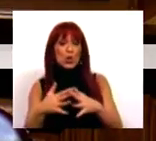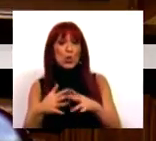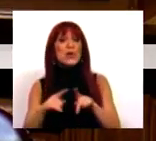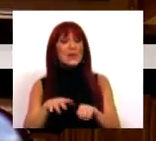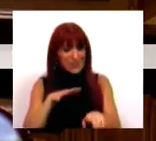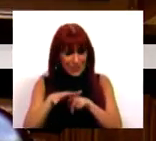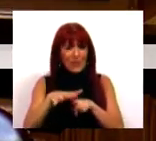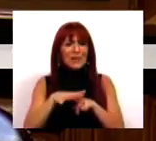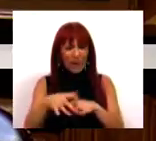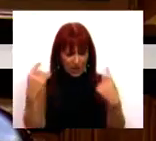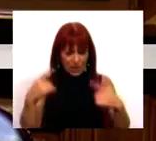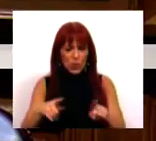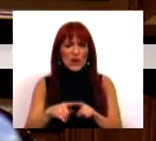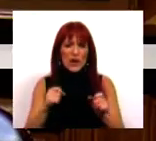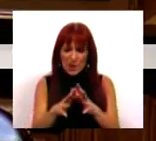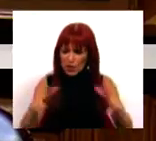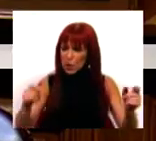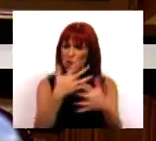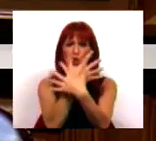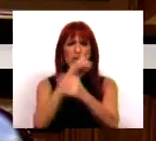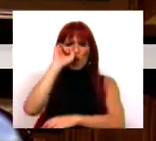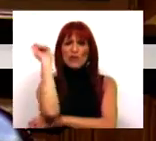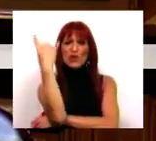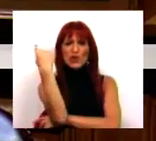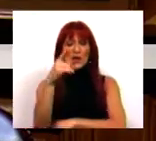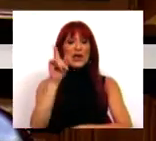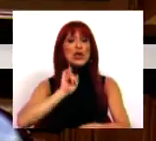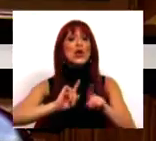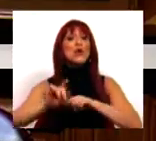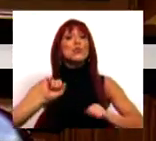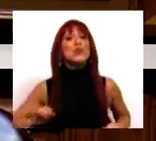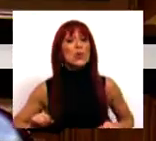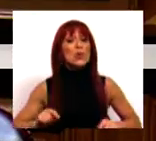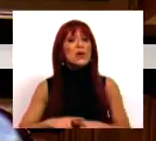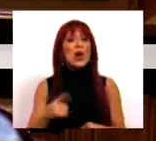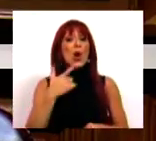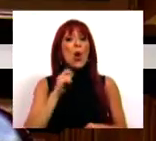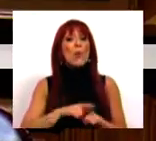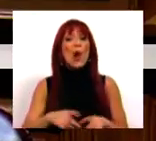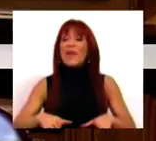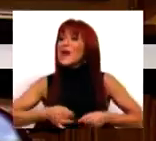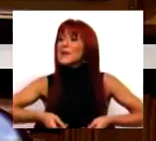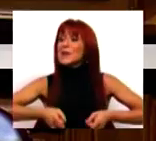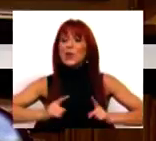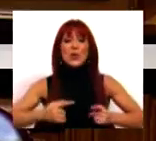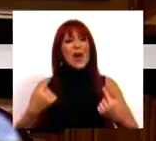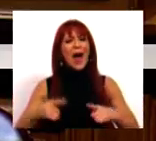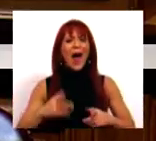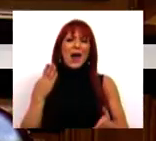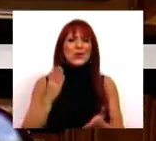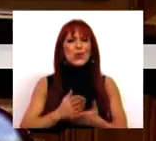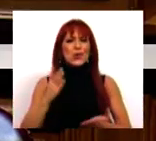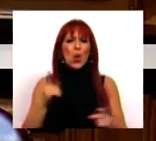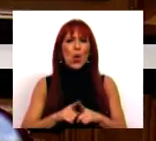têm impacto, de facto, na dimensão dos fogos florestais. E a senhora deputada não pode aceitar que se haja